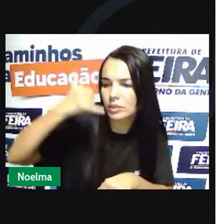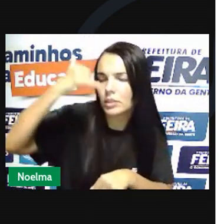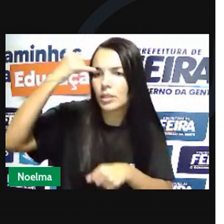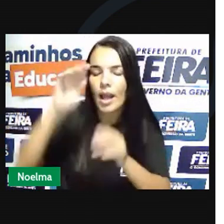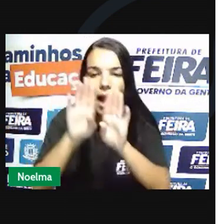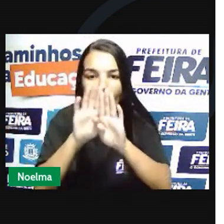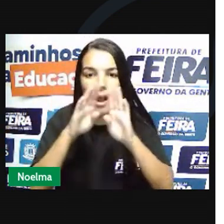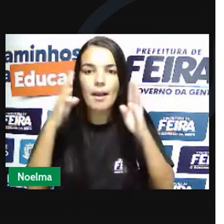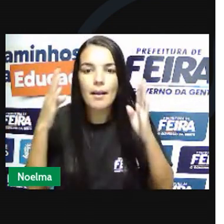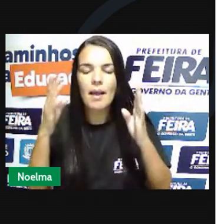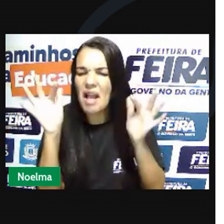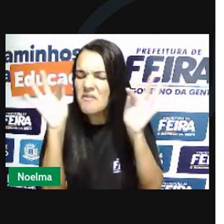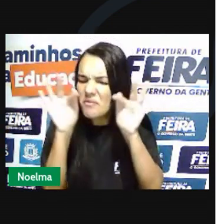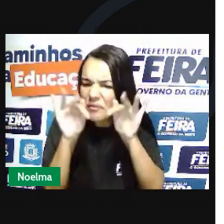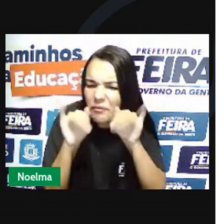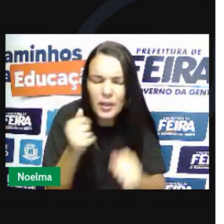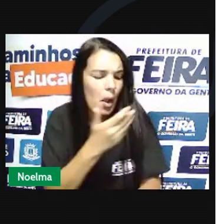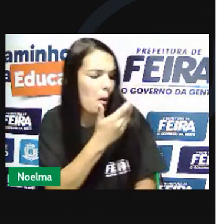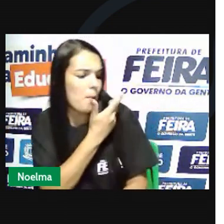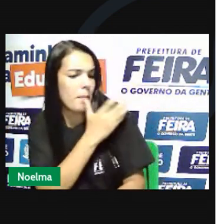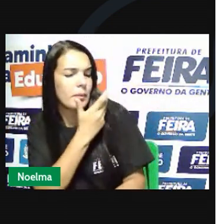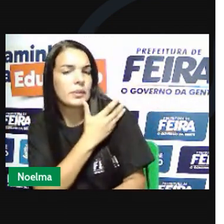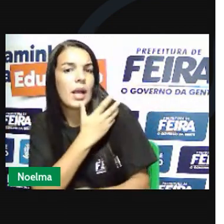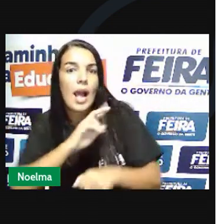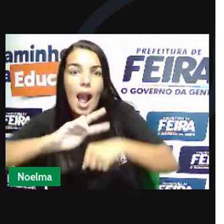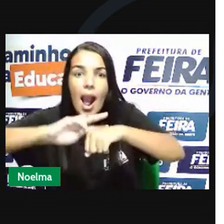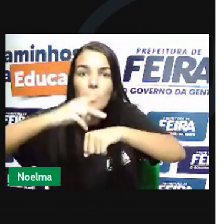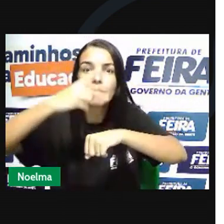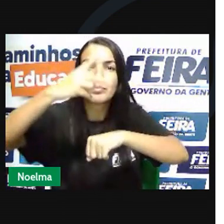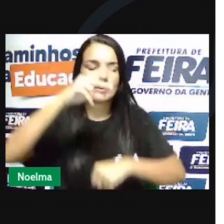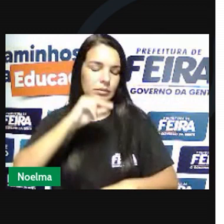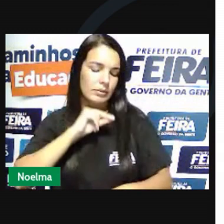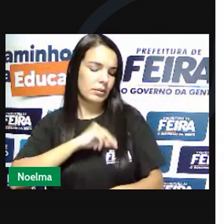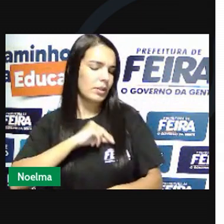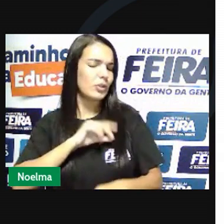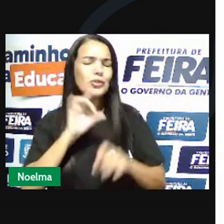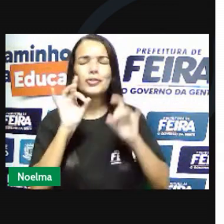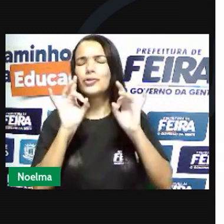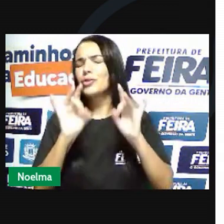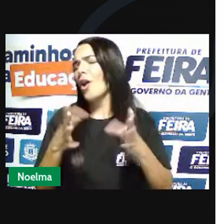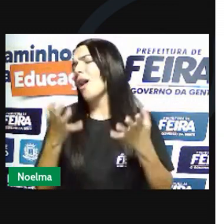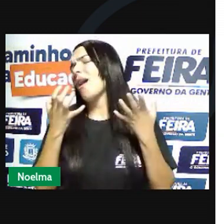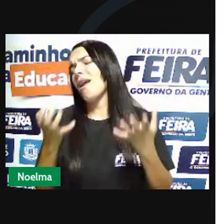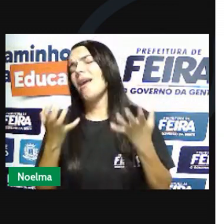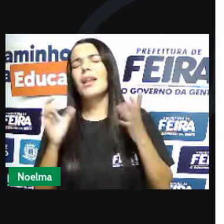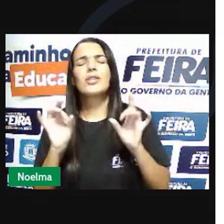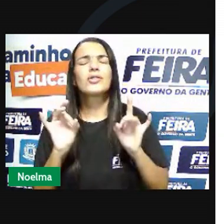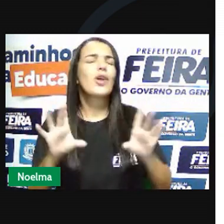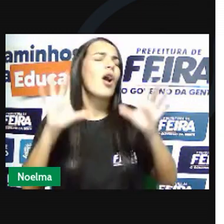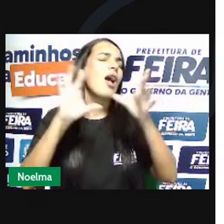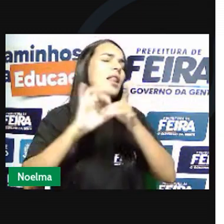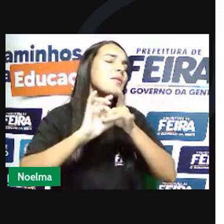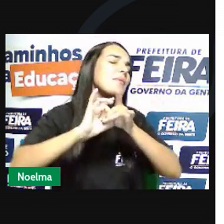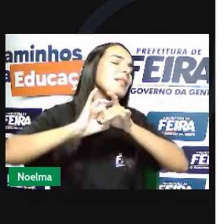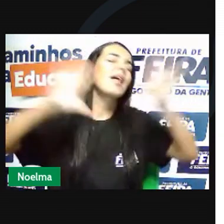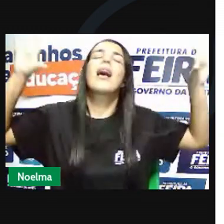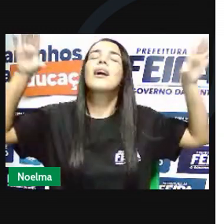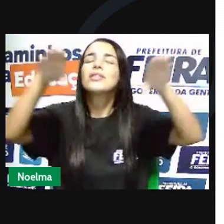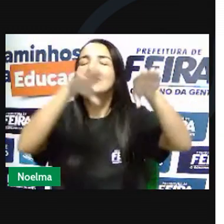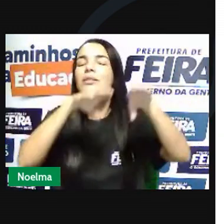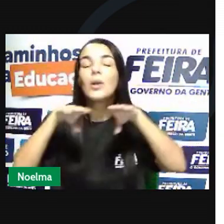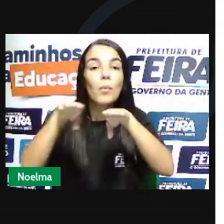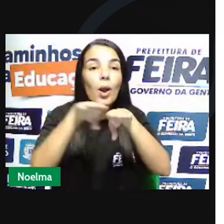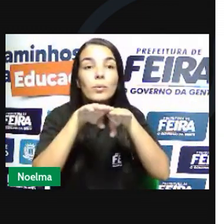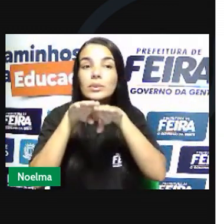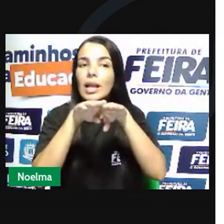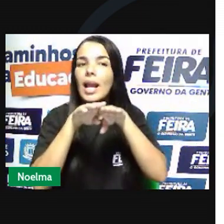portos, fim do preconceito e o aumento salarial. Era só isso que eles queriam: liberdade, igualdade